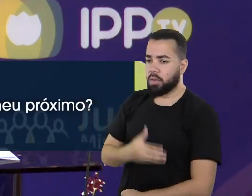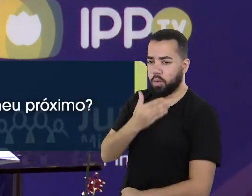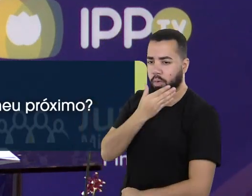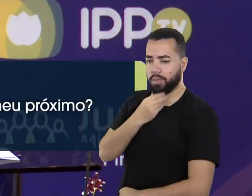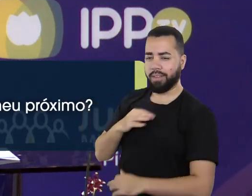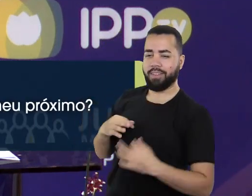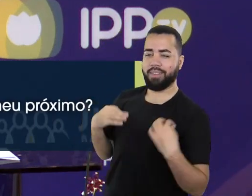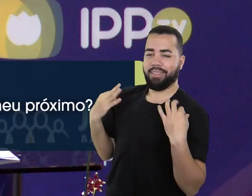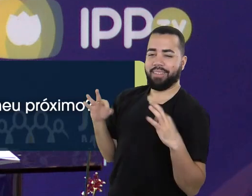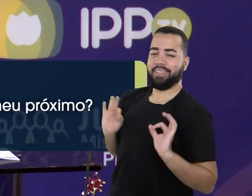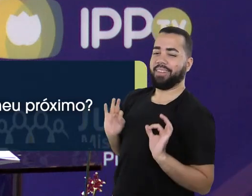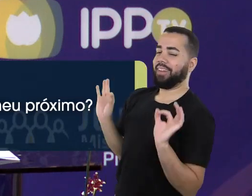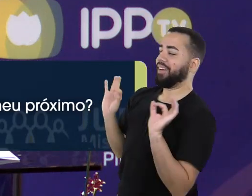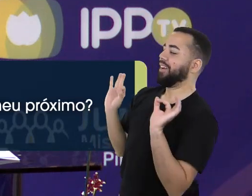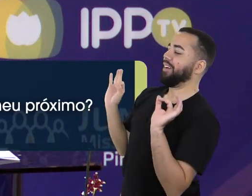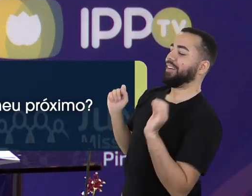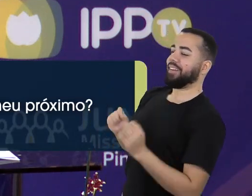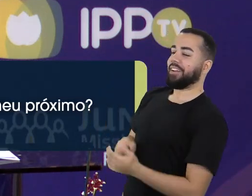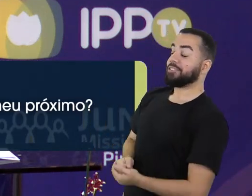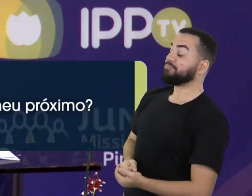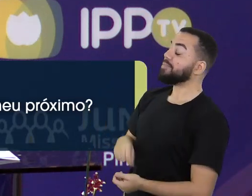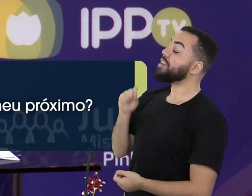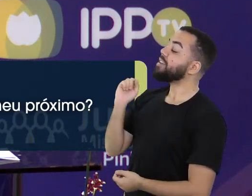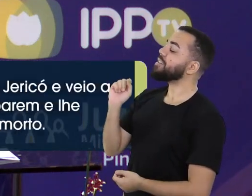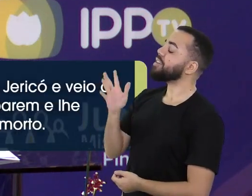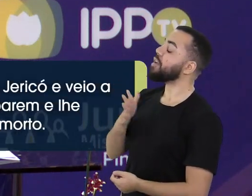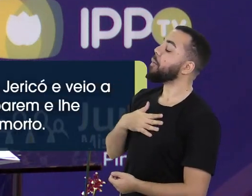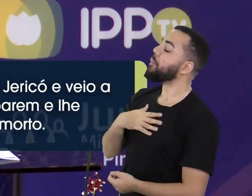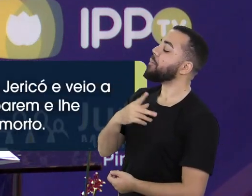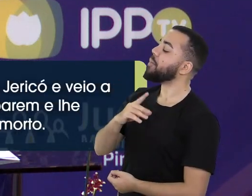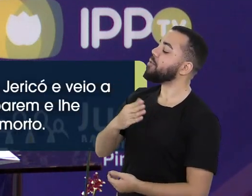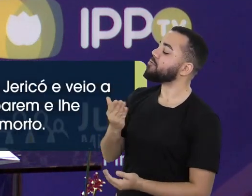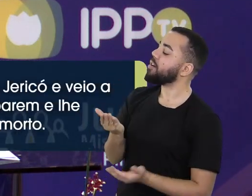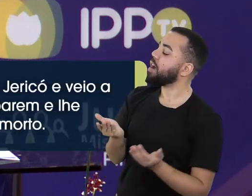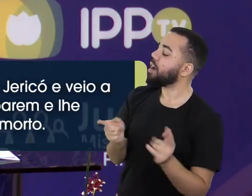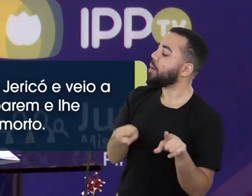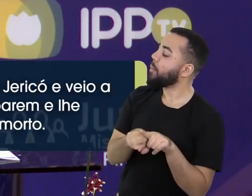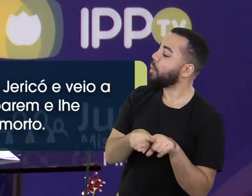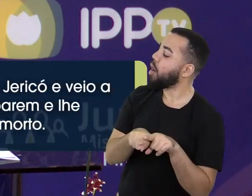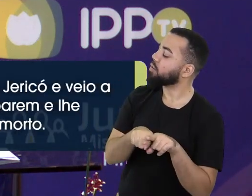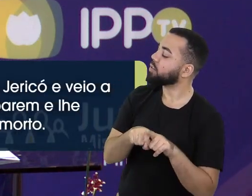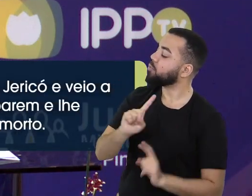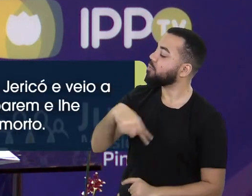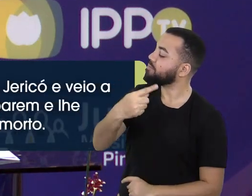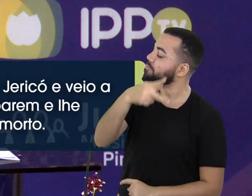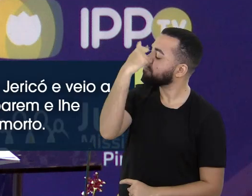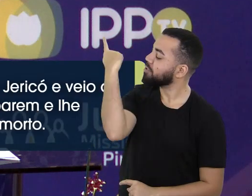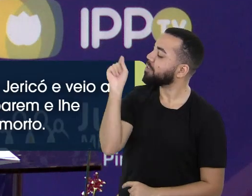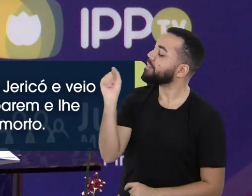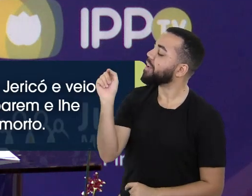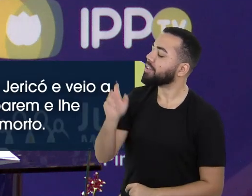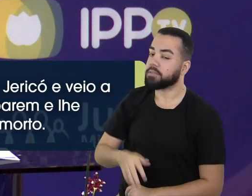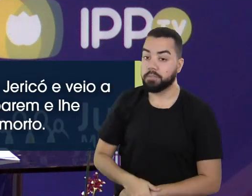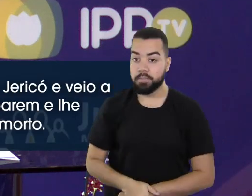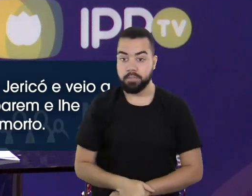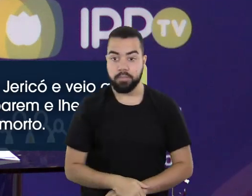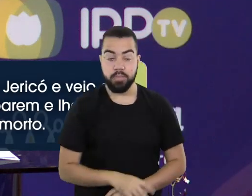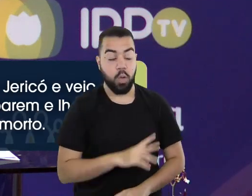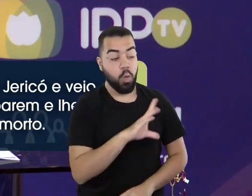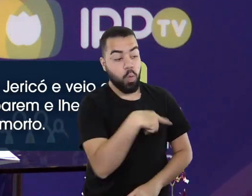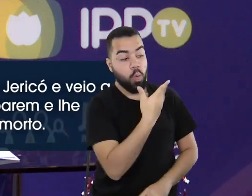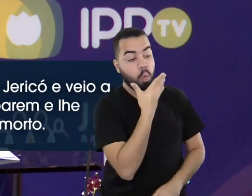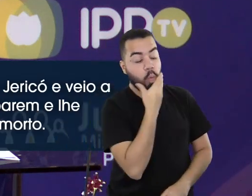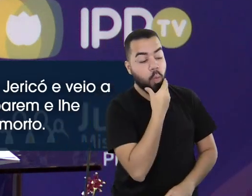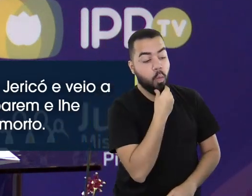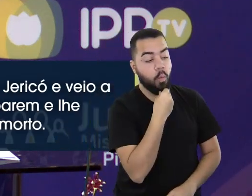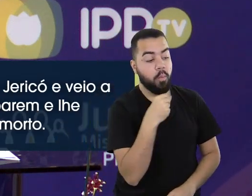querendo justificar-se, perguntou a Jesus: quem é o meu próximo? Jesus prosseguiu dizendo: certo homem descia de